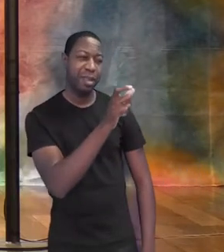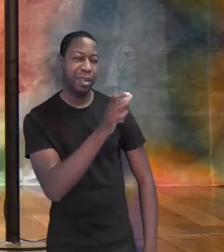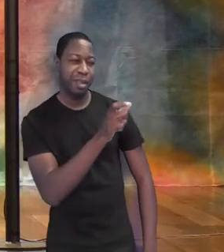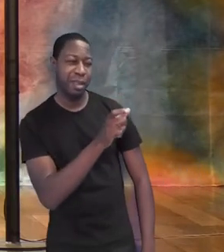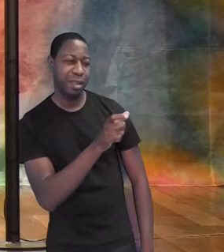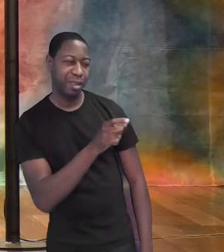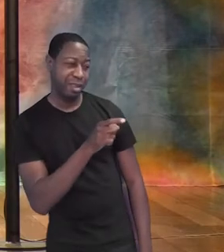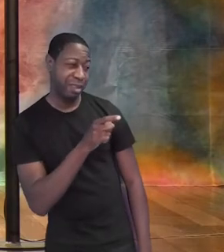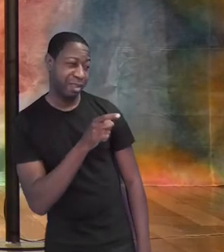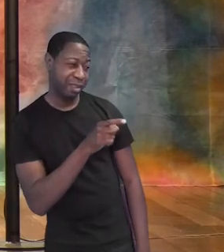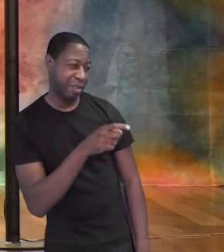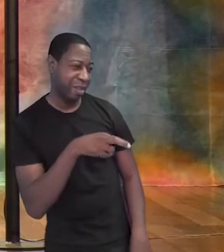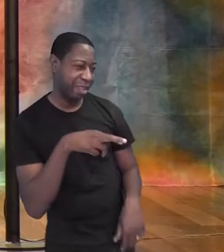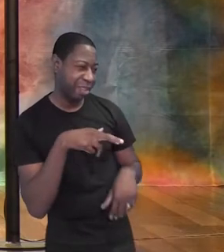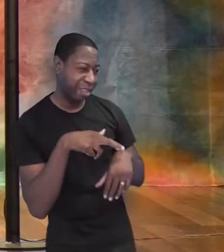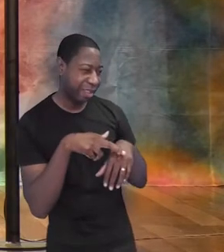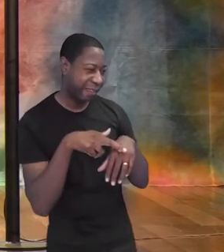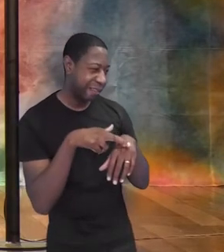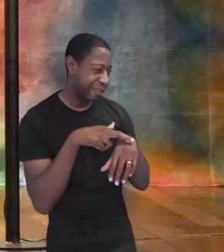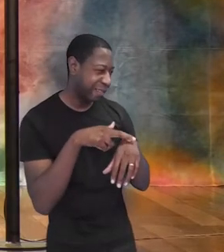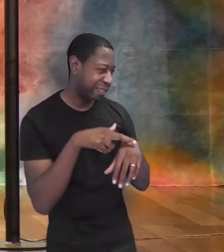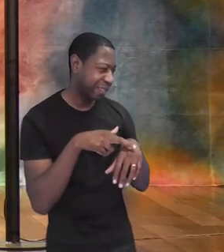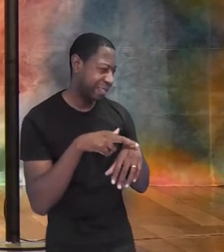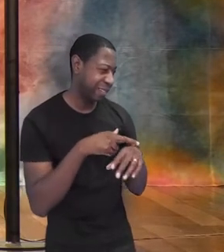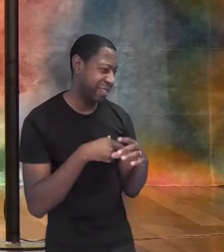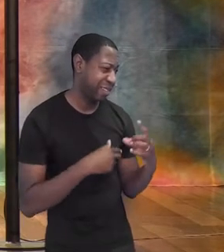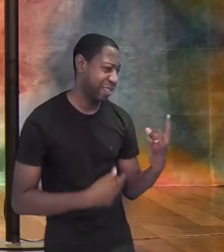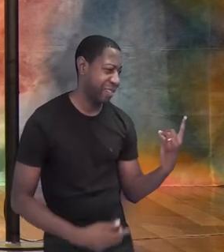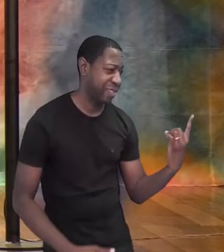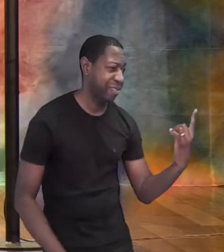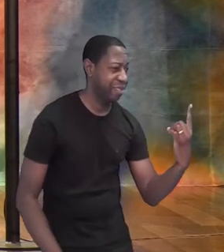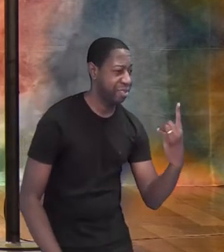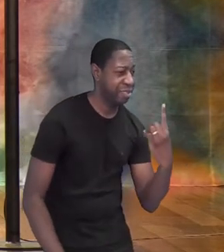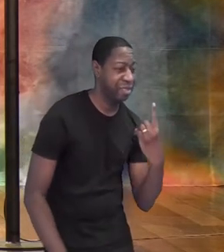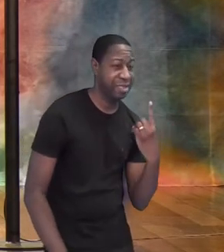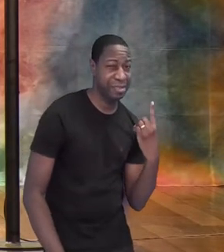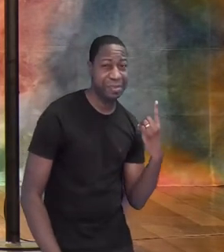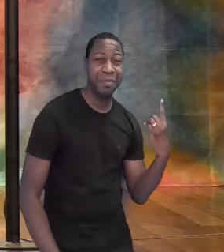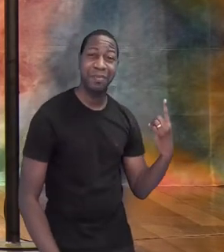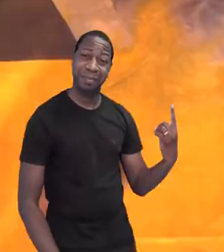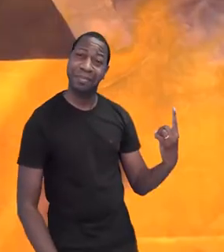Você, rosa, eu não queria